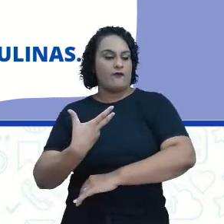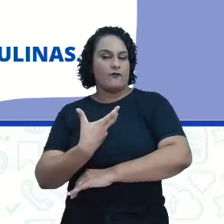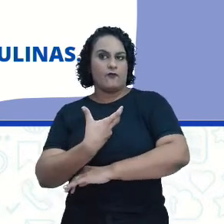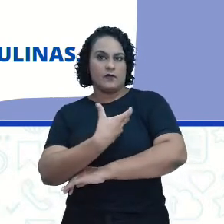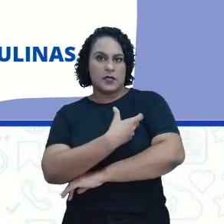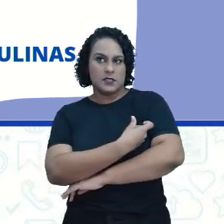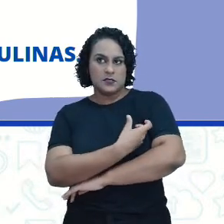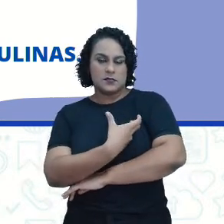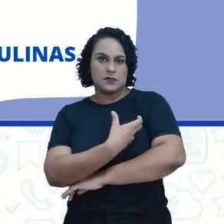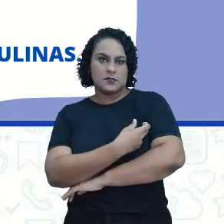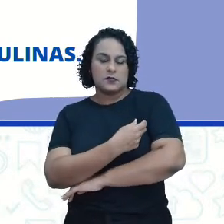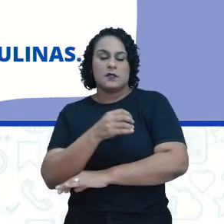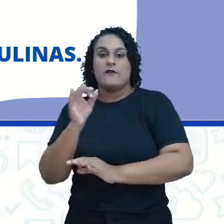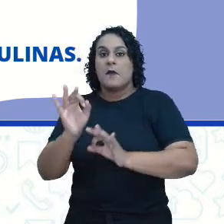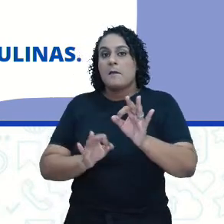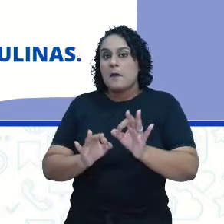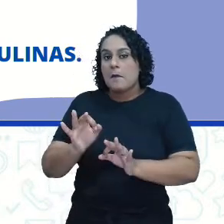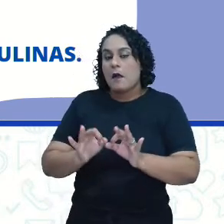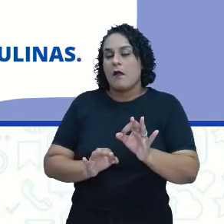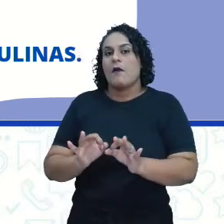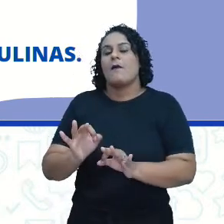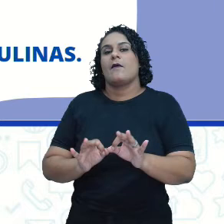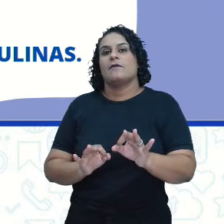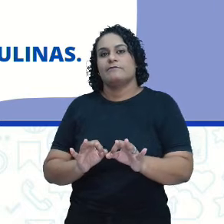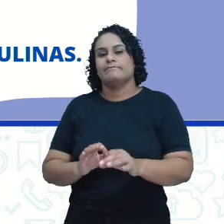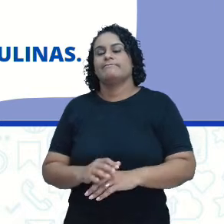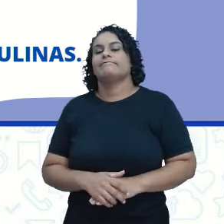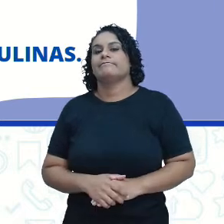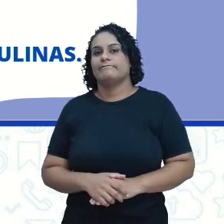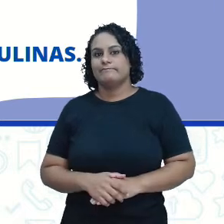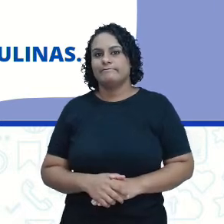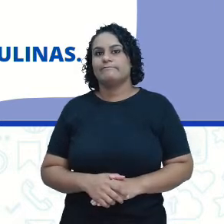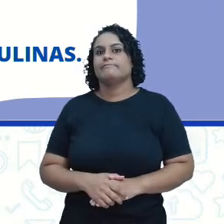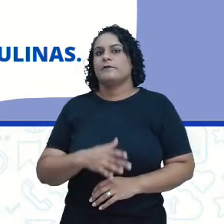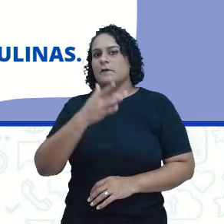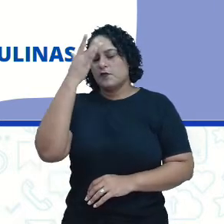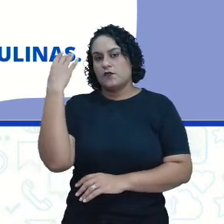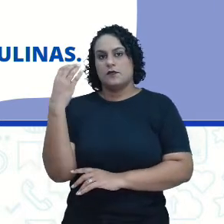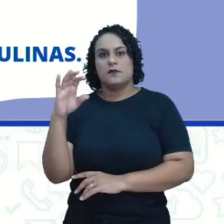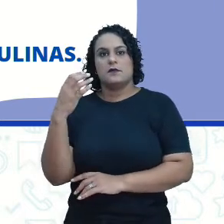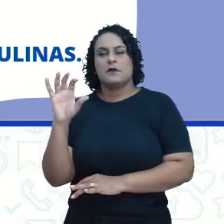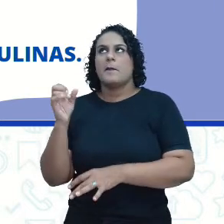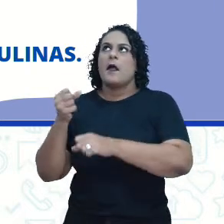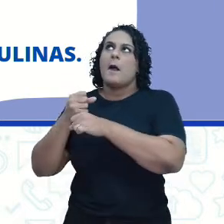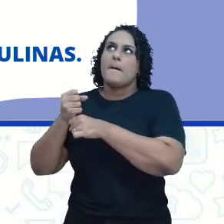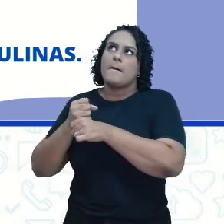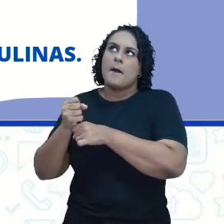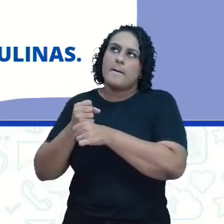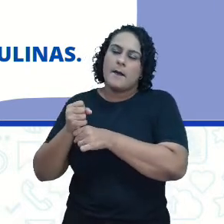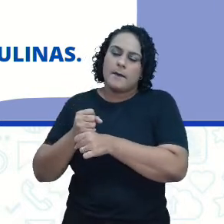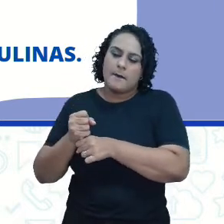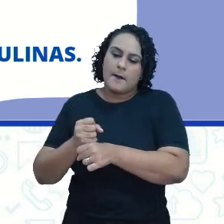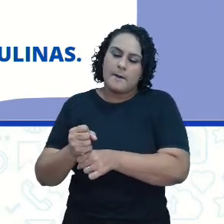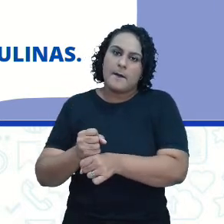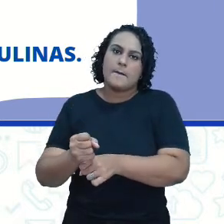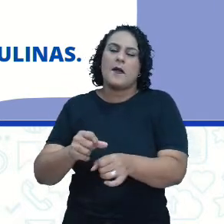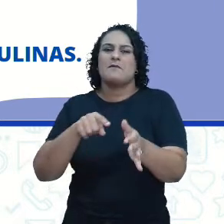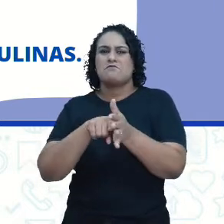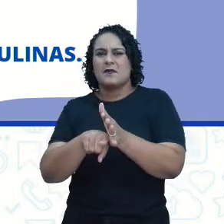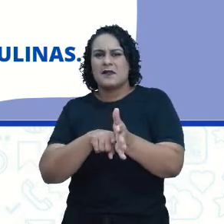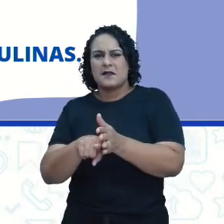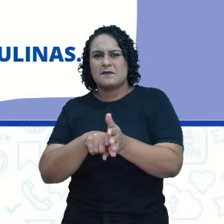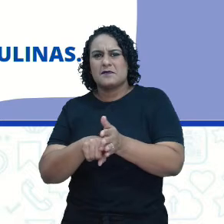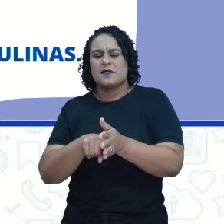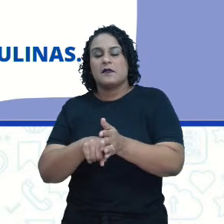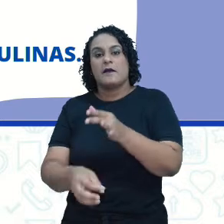gente prepara. Os cientistas também, eles passam anos, às vezes, pesquisando, né, desenvolvendo